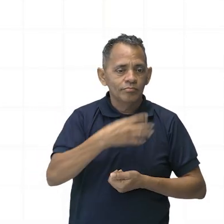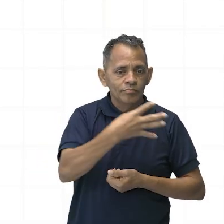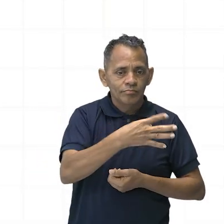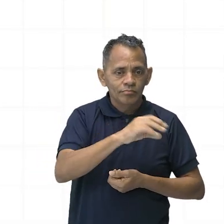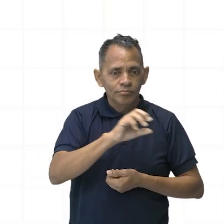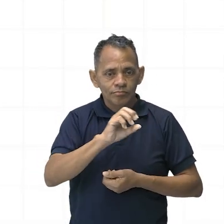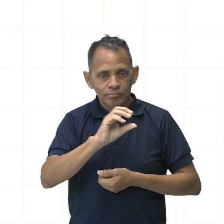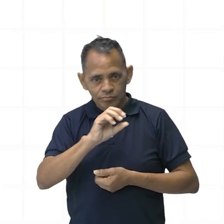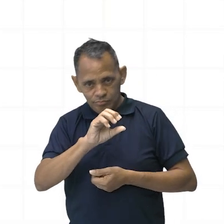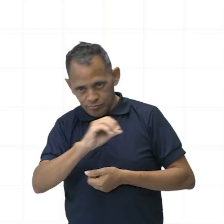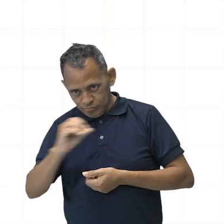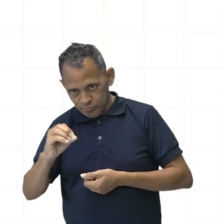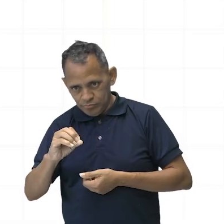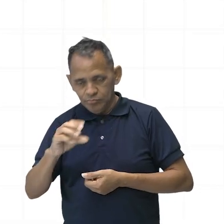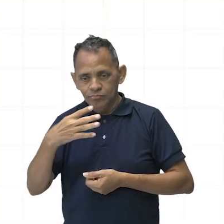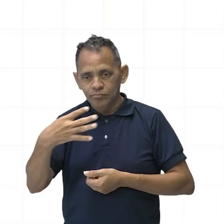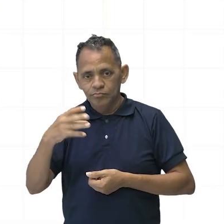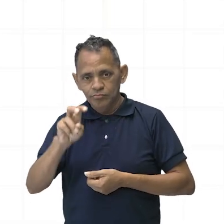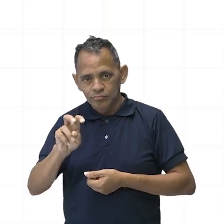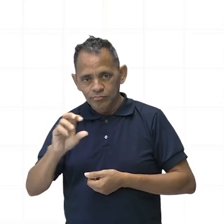aí, já deixamos aqui